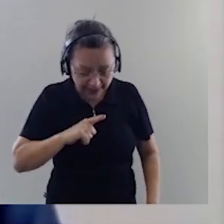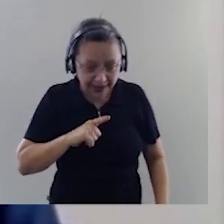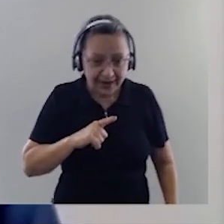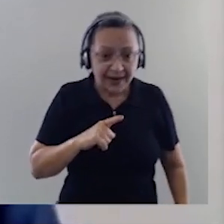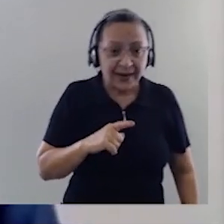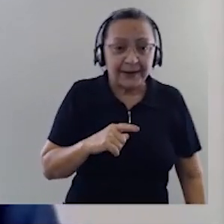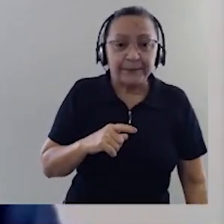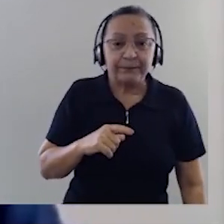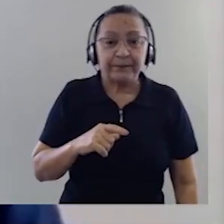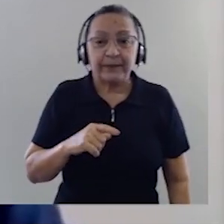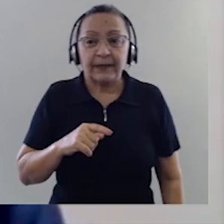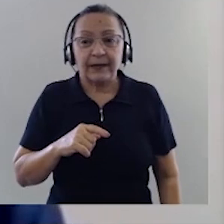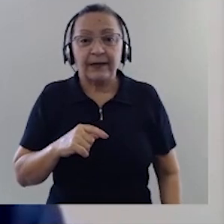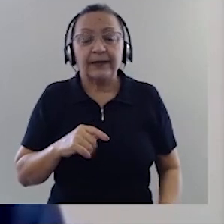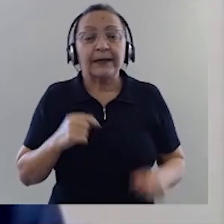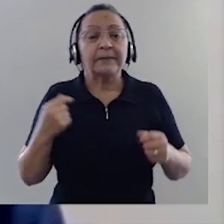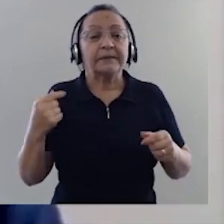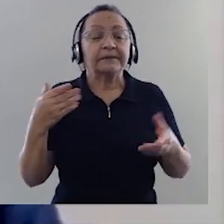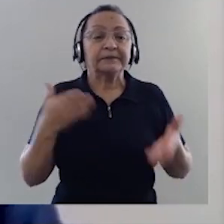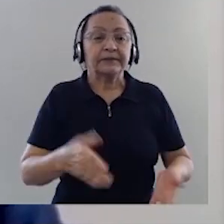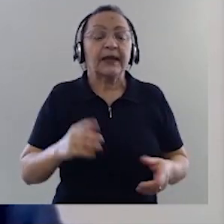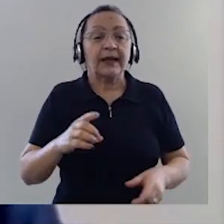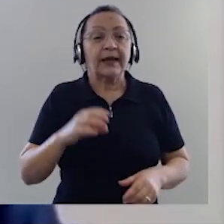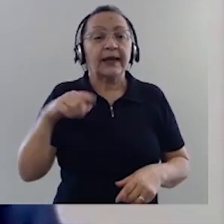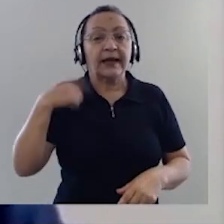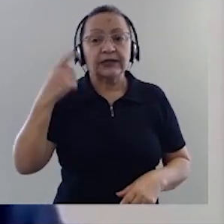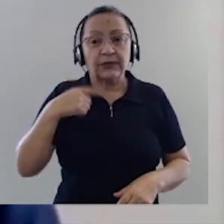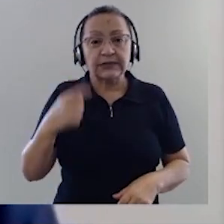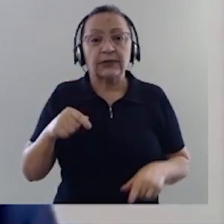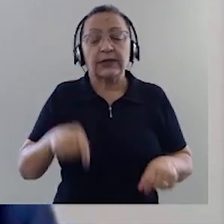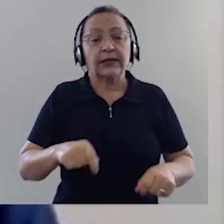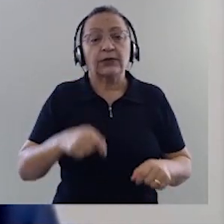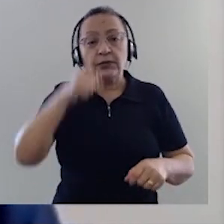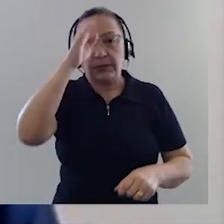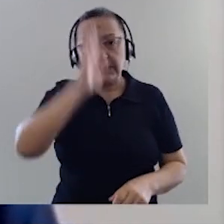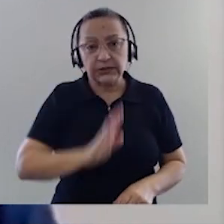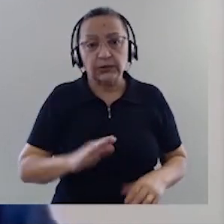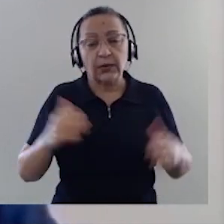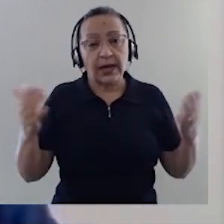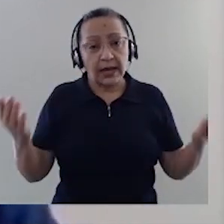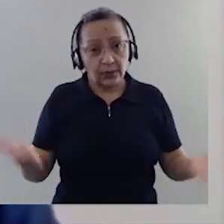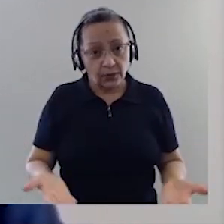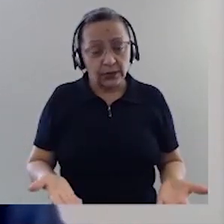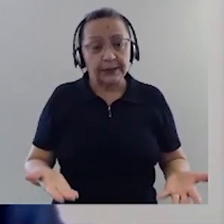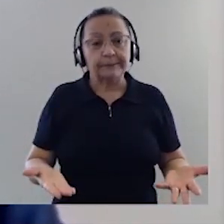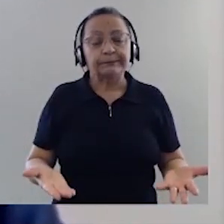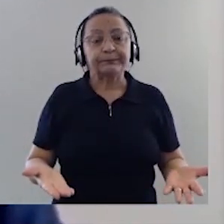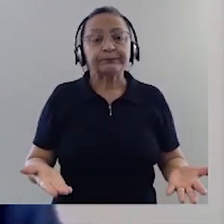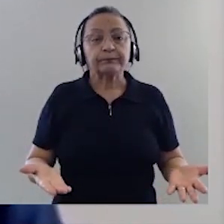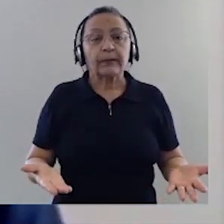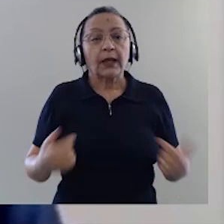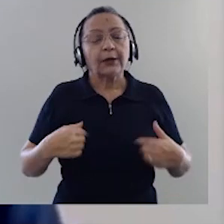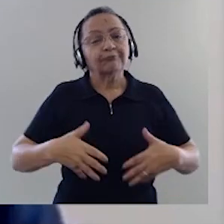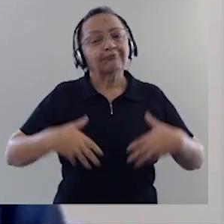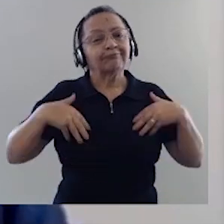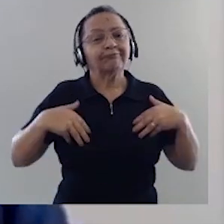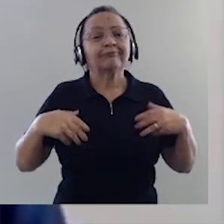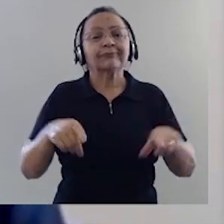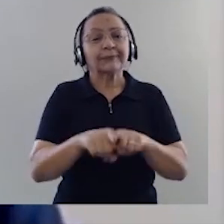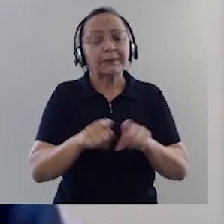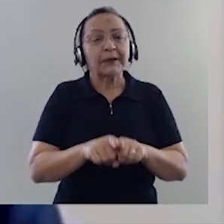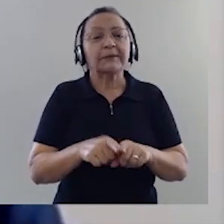na participação da advocacia na cena brasileira. E agora, ainda mais, fico honrado de